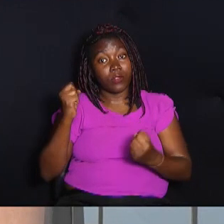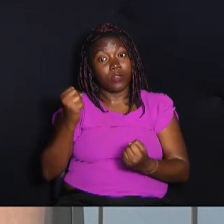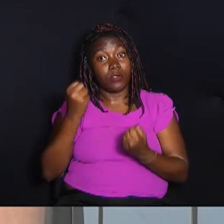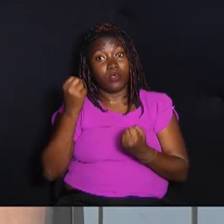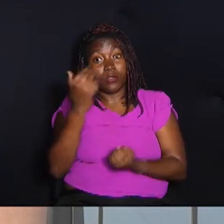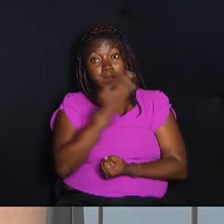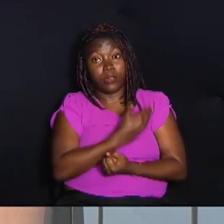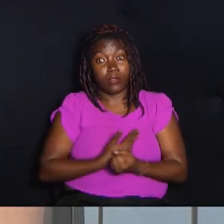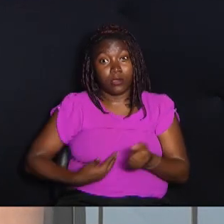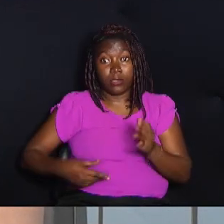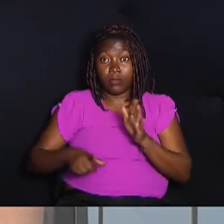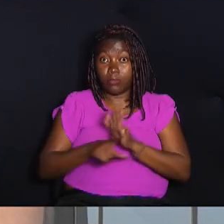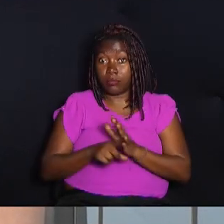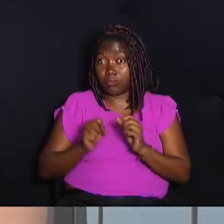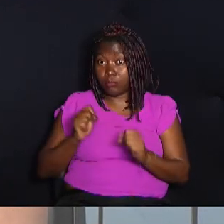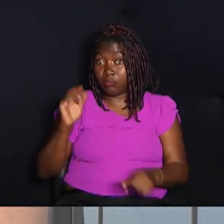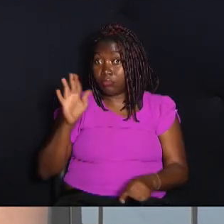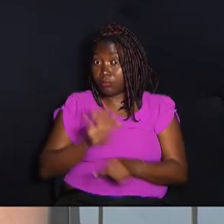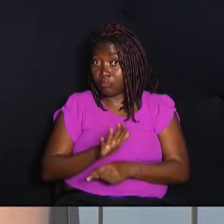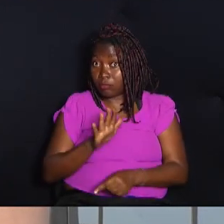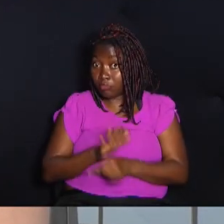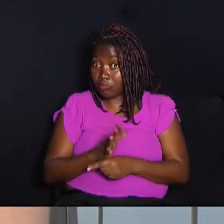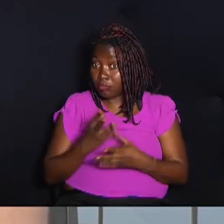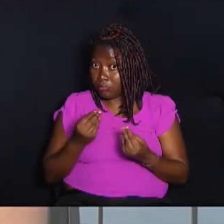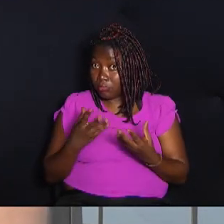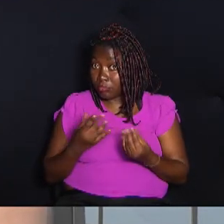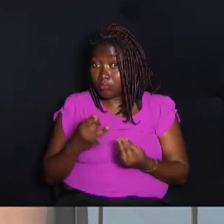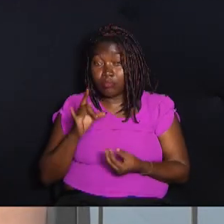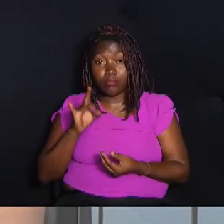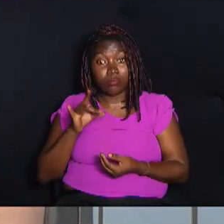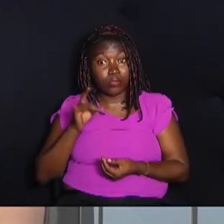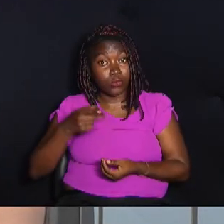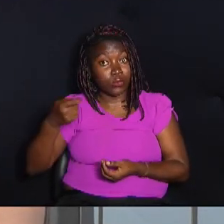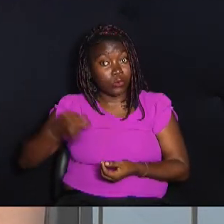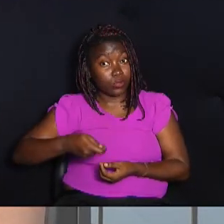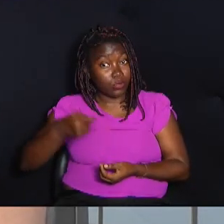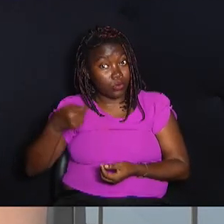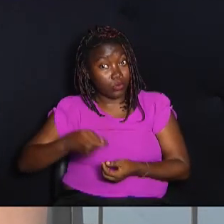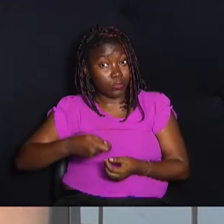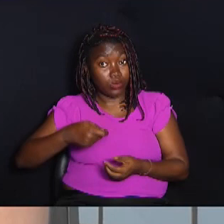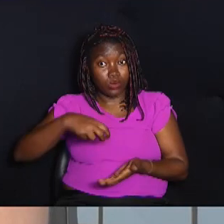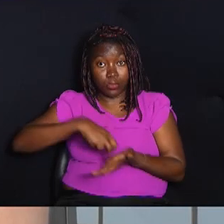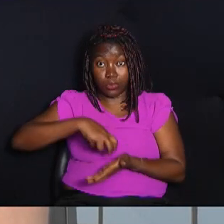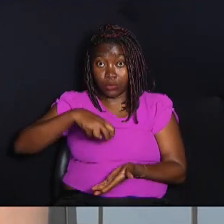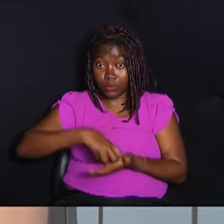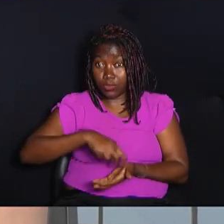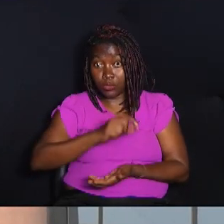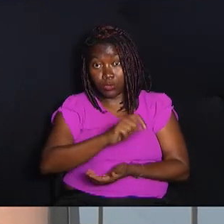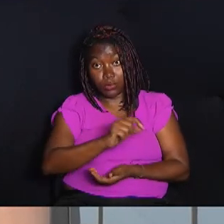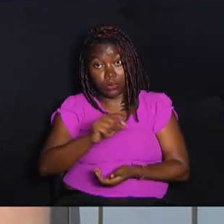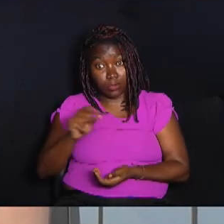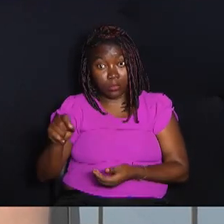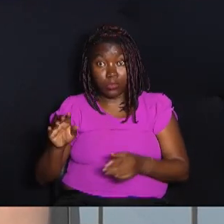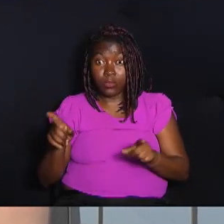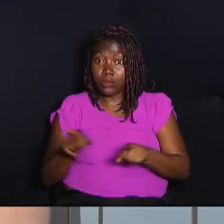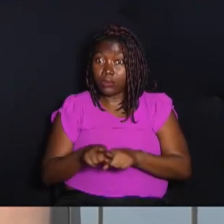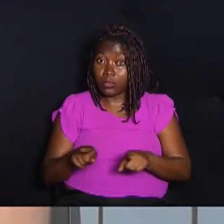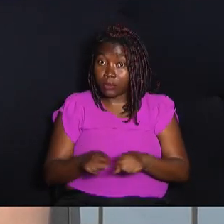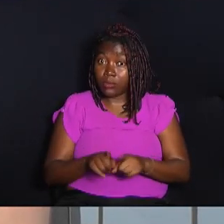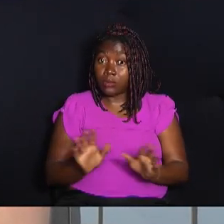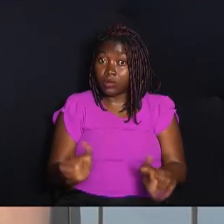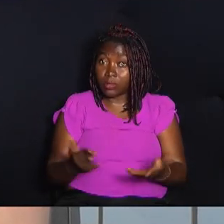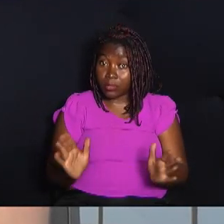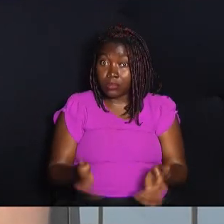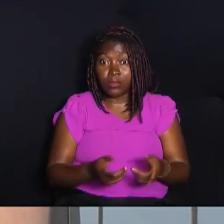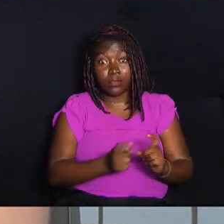contribuir muito, não só na questão de uma coerção, de uma punição dessas pessoas, mas também o estímulo e o